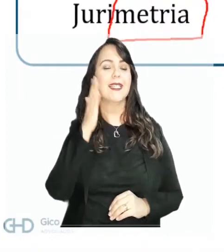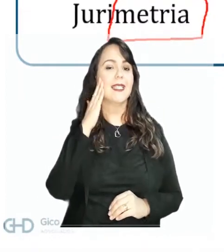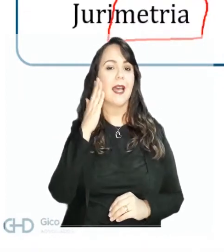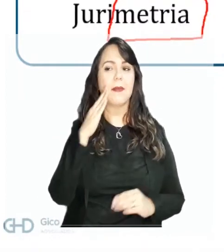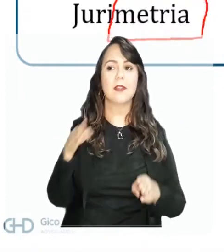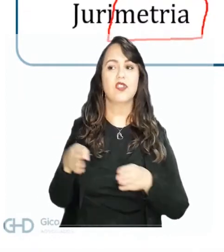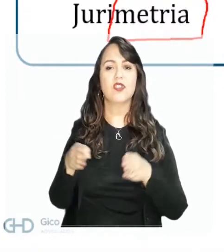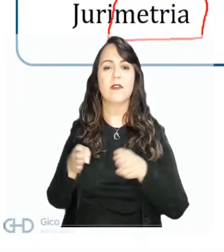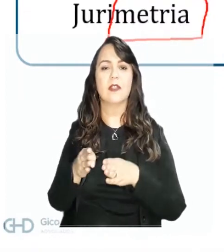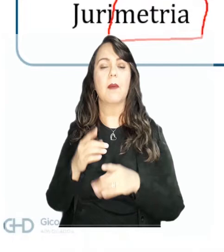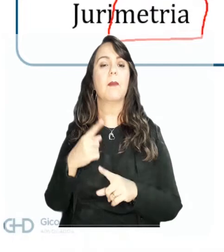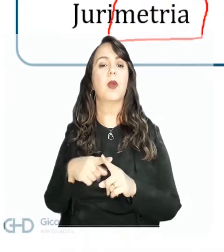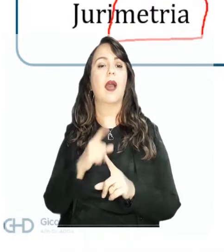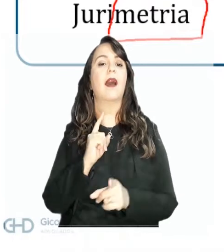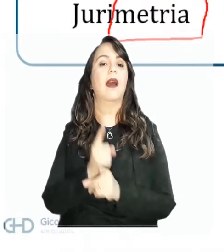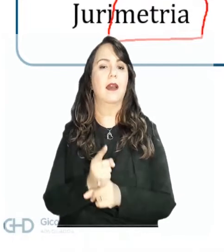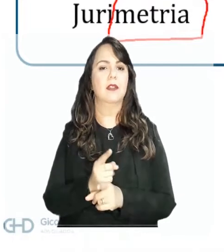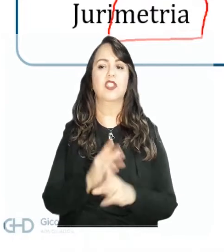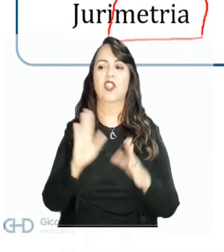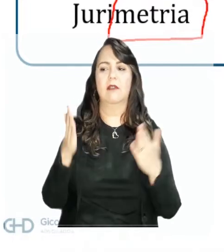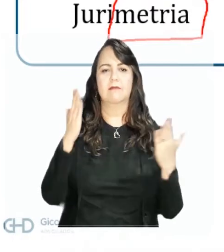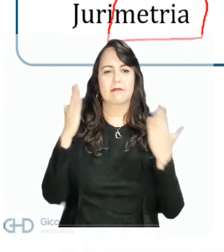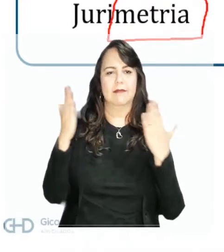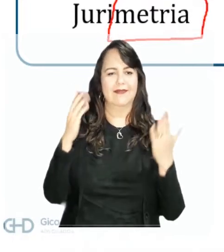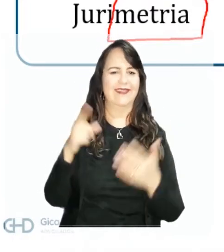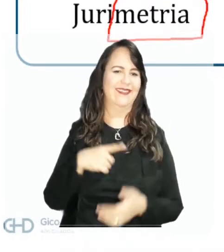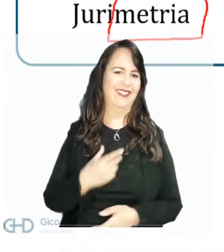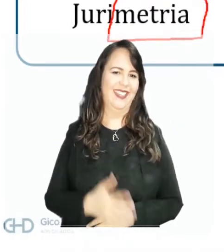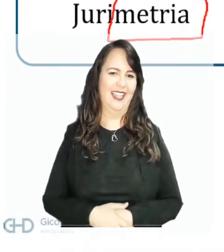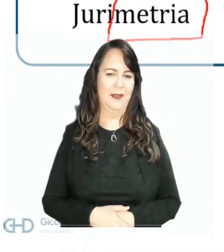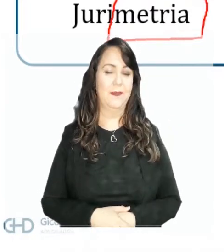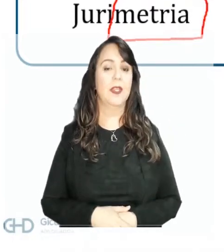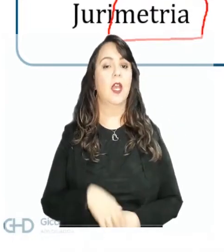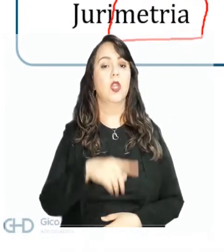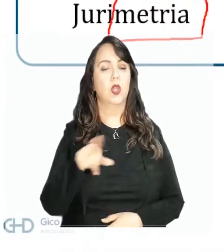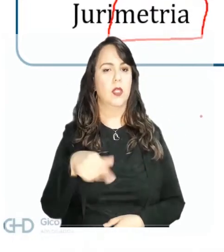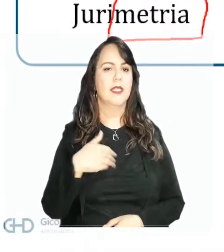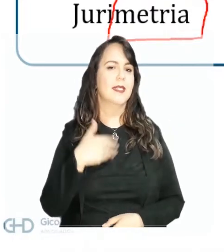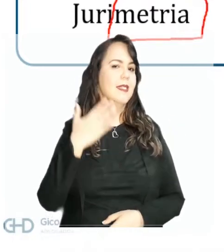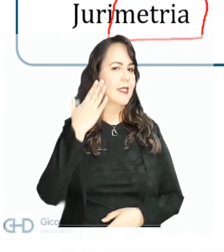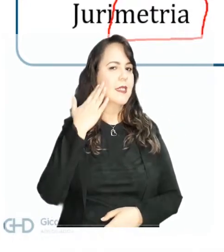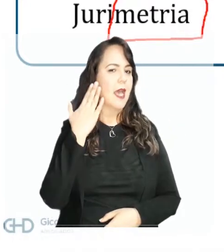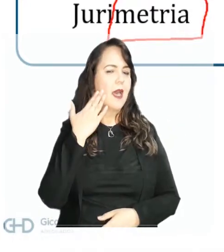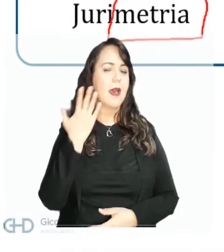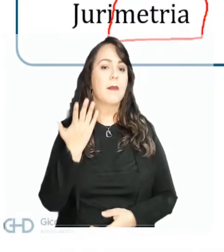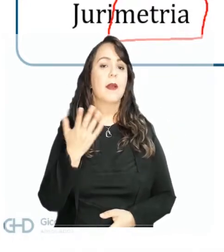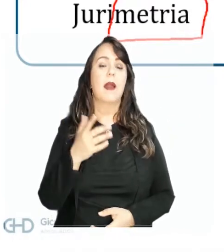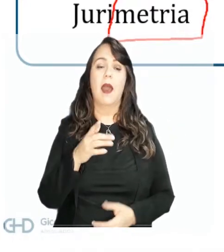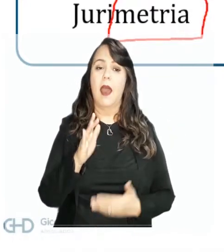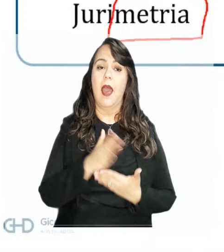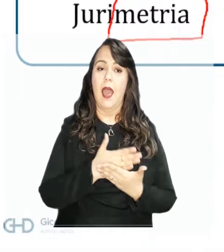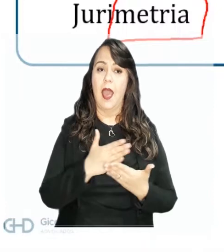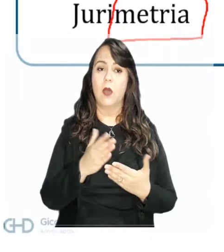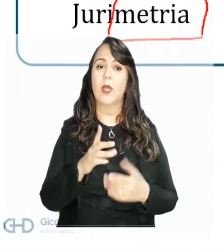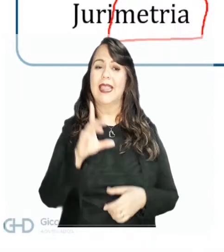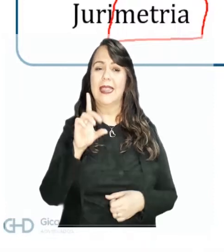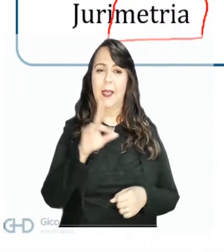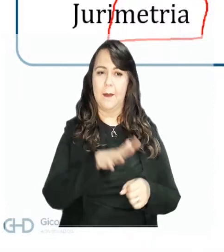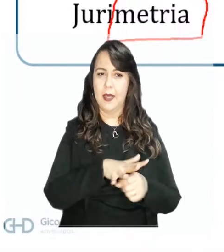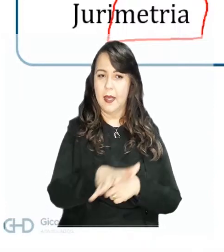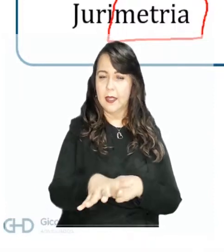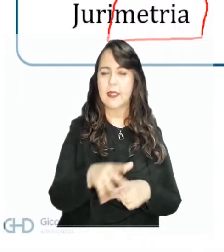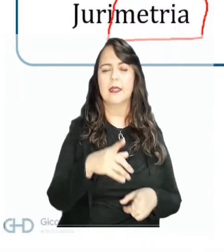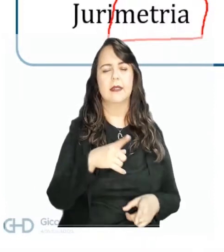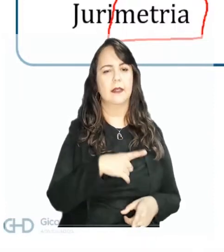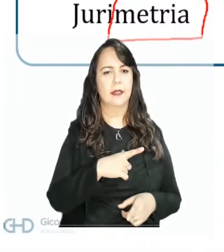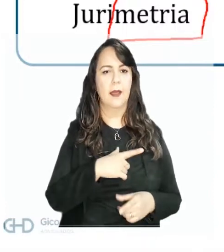anteriores que juraram esse tipo de demanda. Percebem que o fato de antigamente um processo